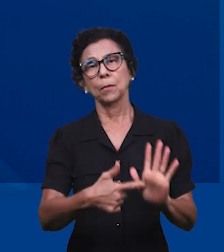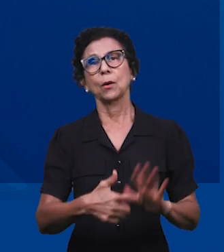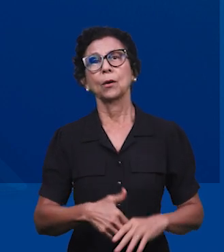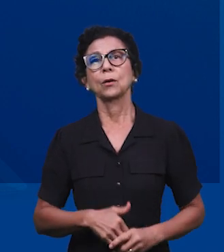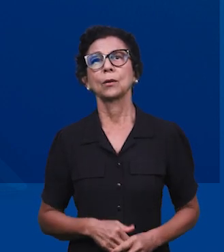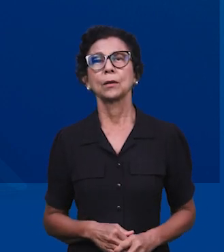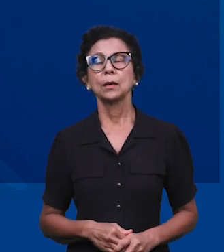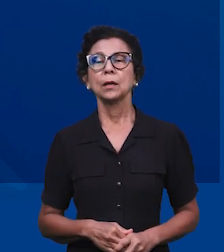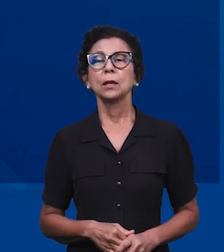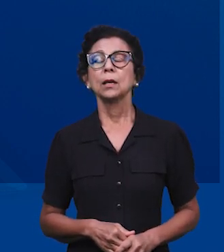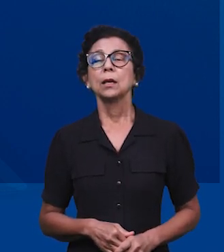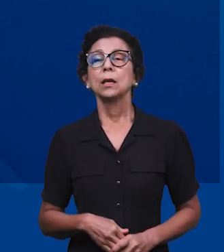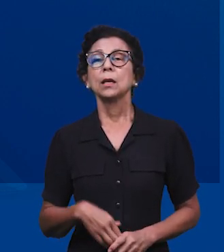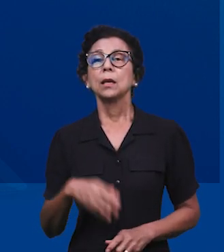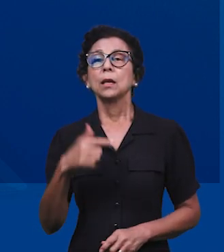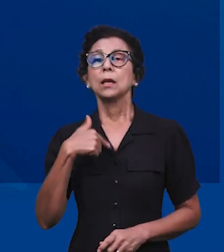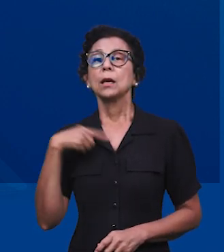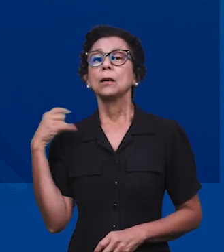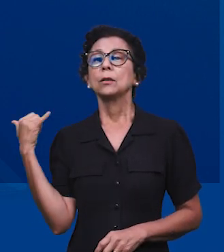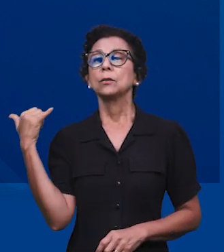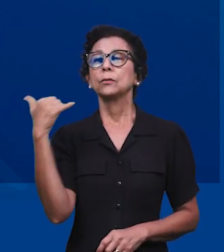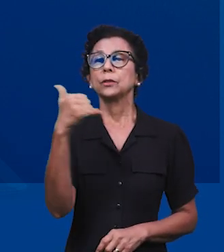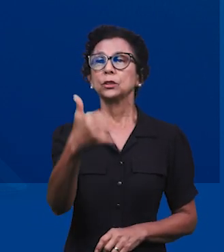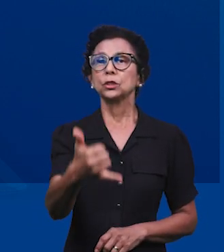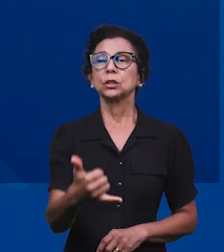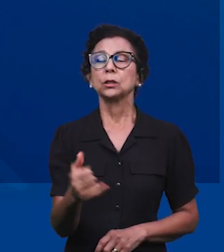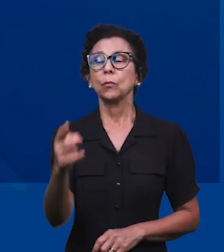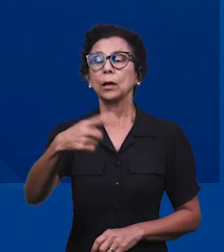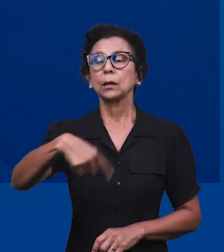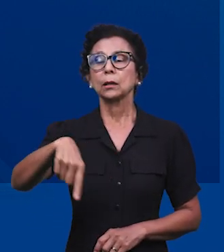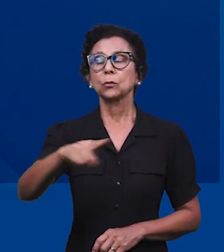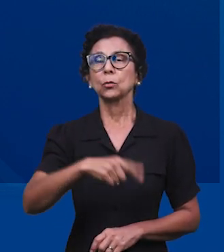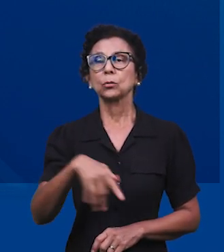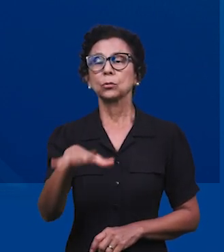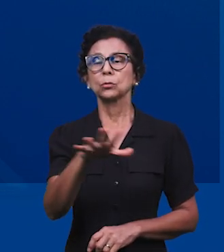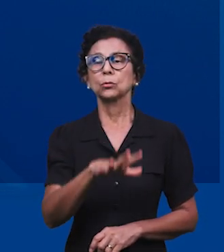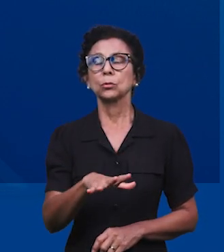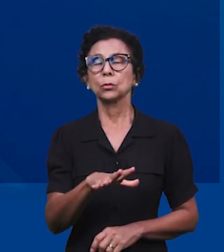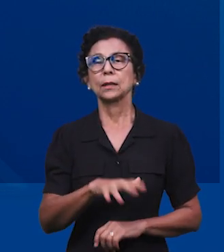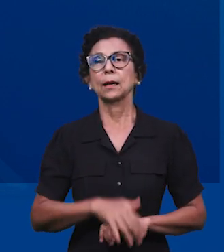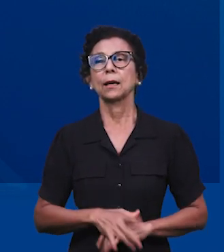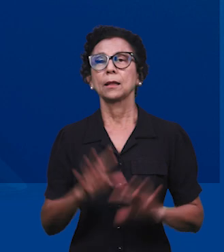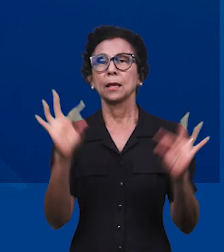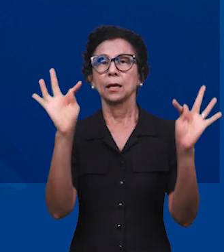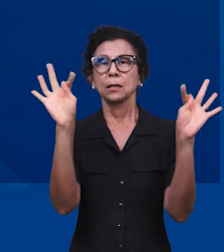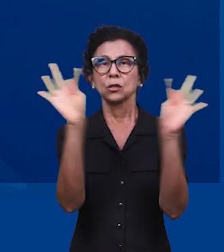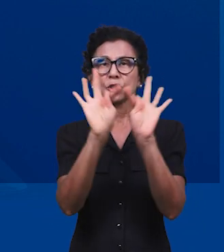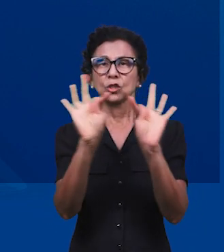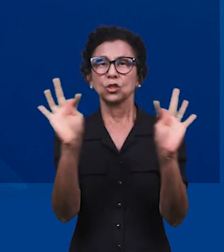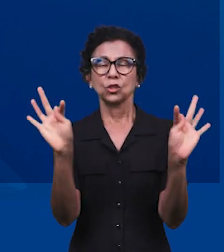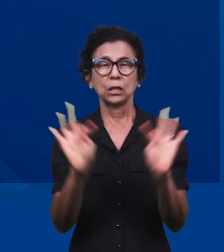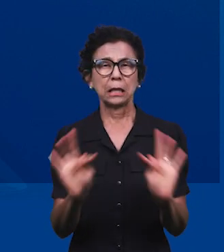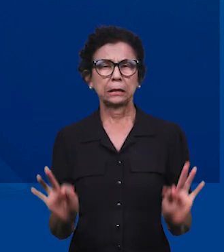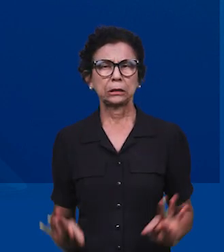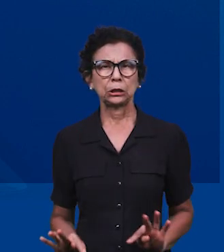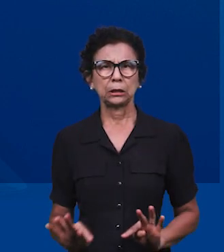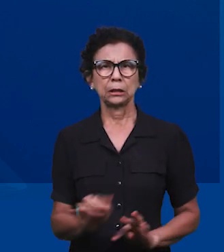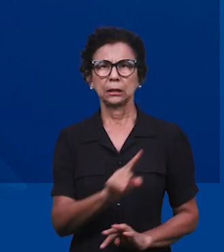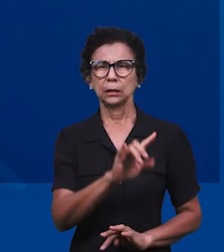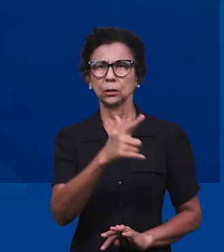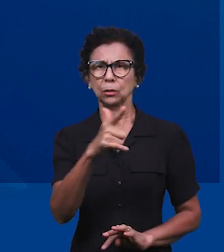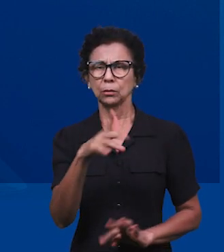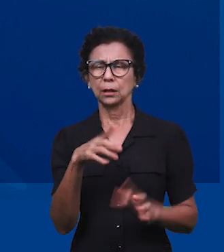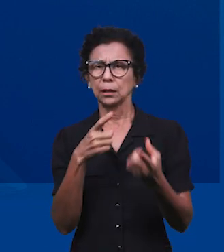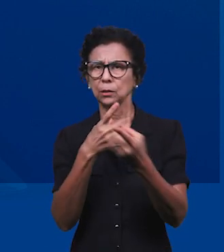vos digo, e ao restante que estão em Tiatira, a todos quanto não têm esta doutrina e não